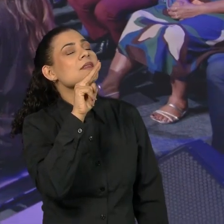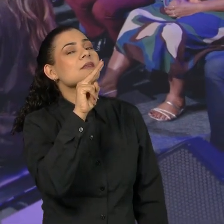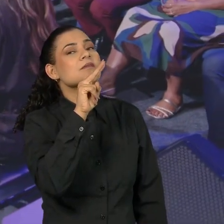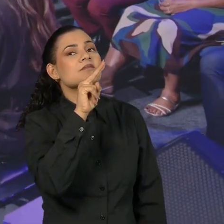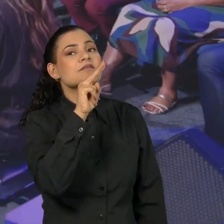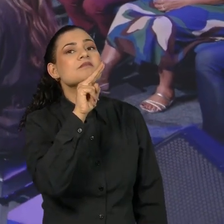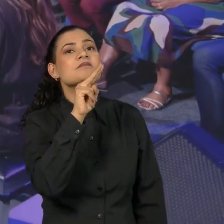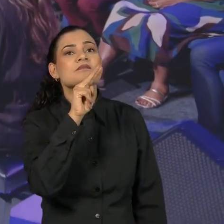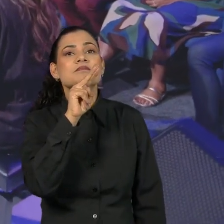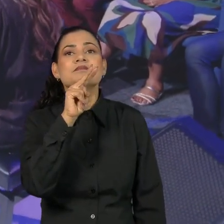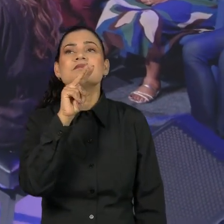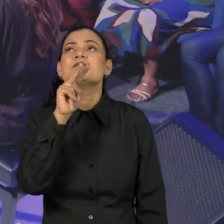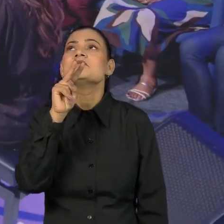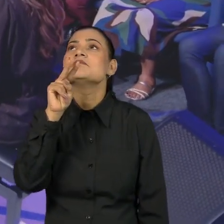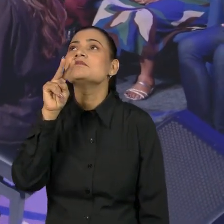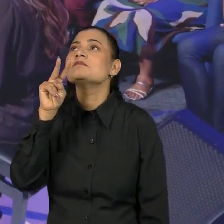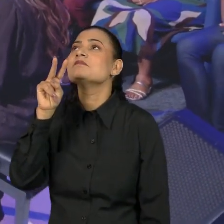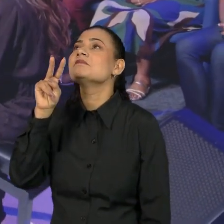céu,